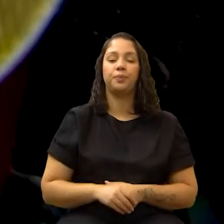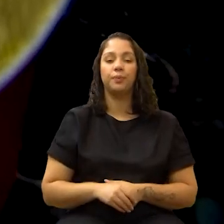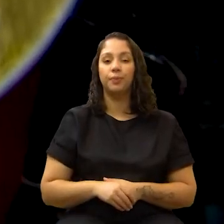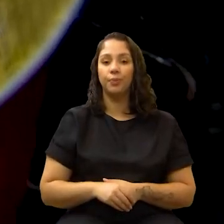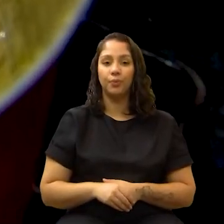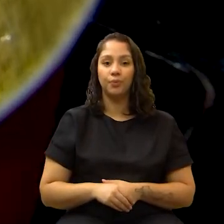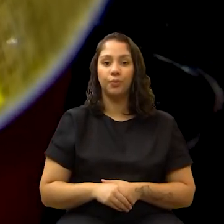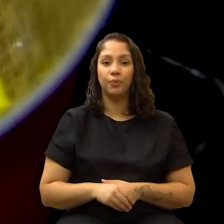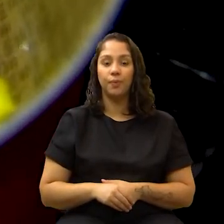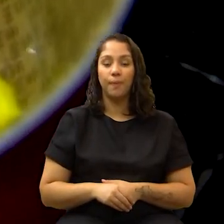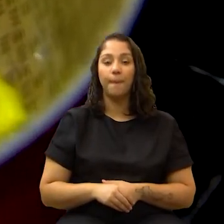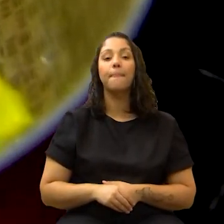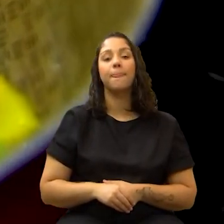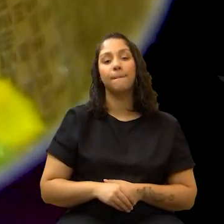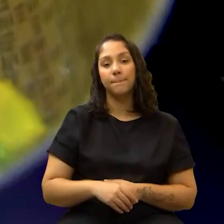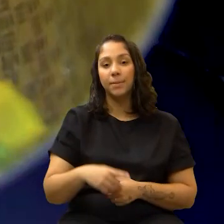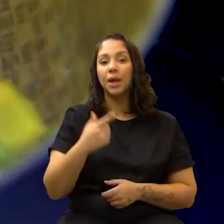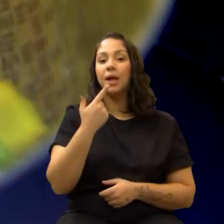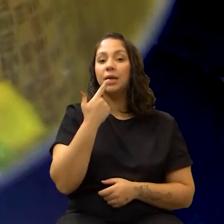Aí eu vou colocar